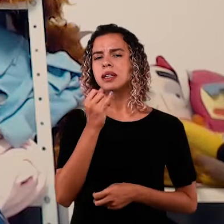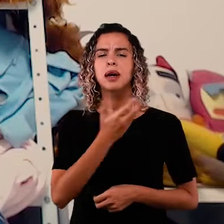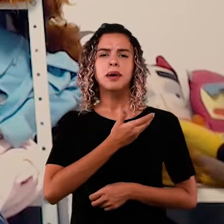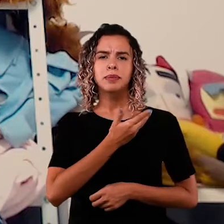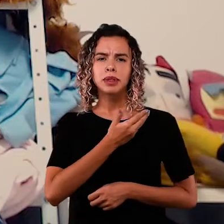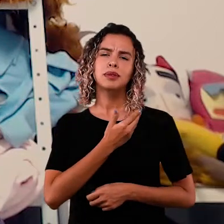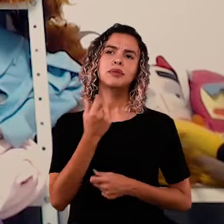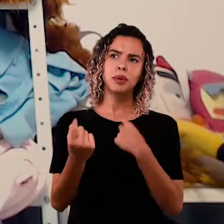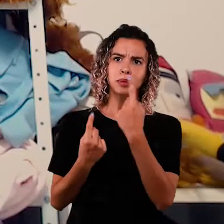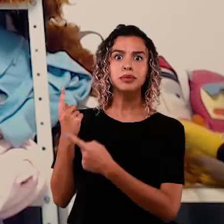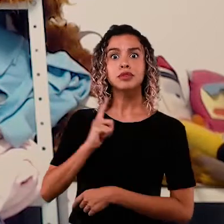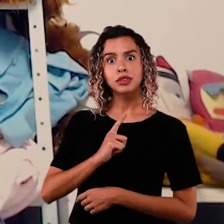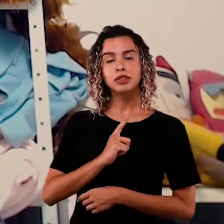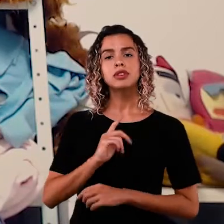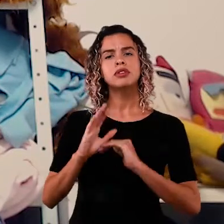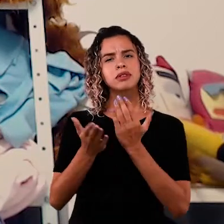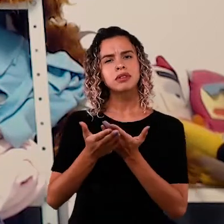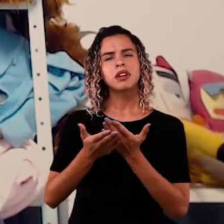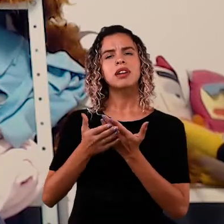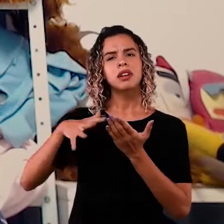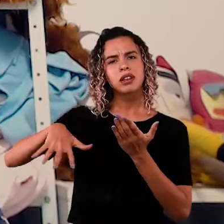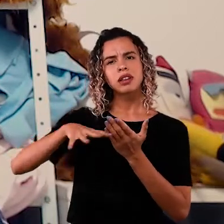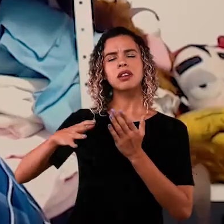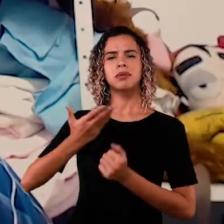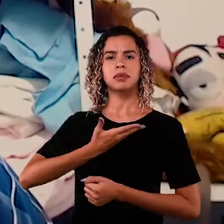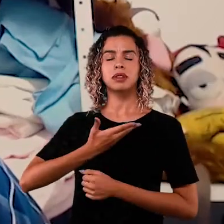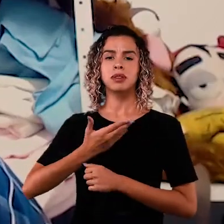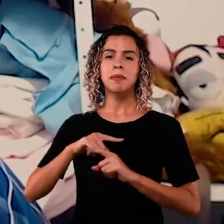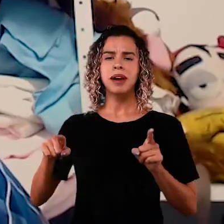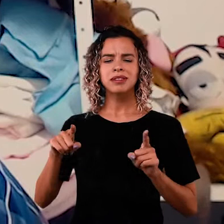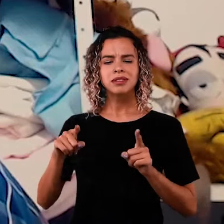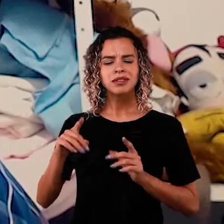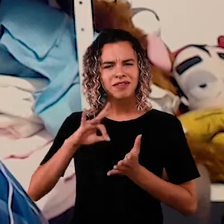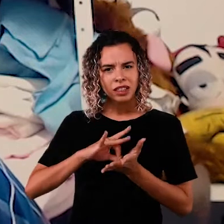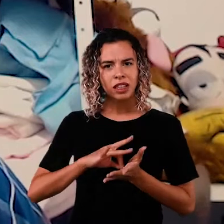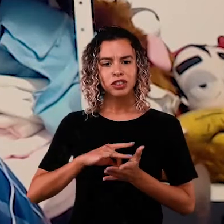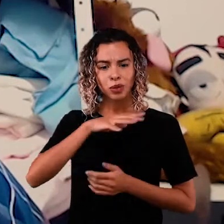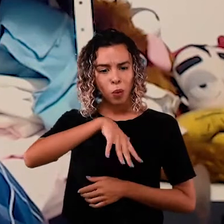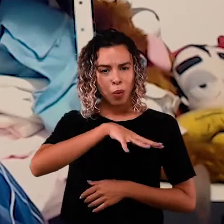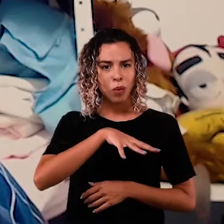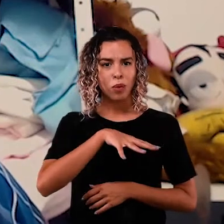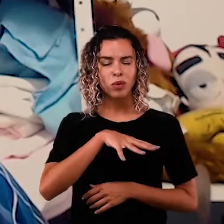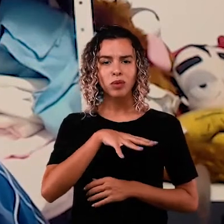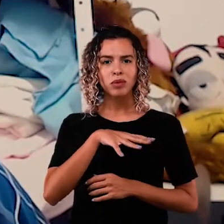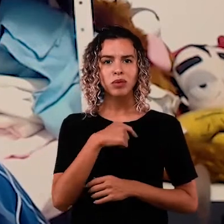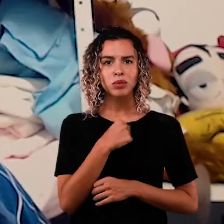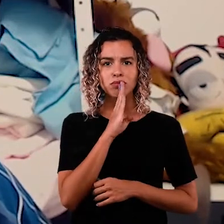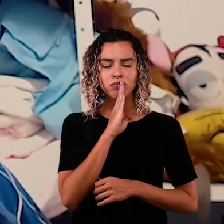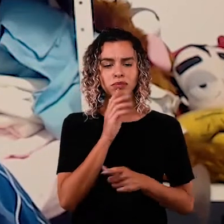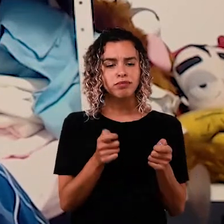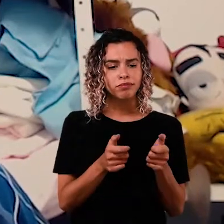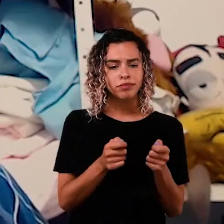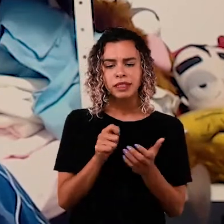amigos e tudo mais, colegas de sala, só que no final era eu sozinho num quarto, ou